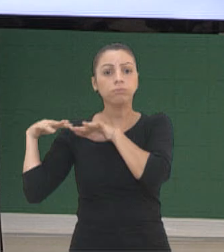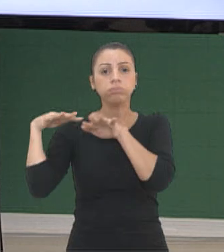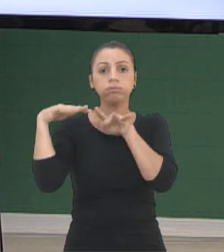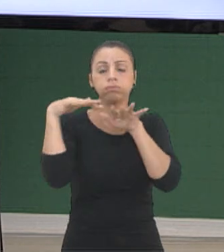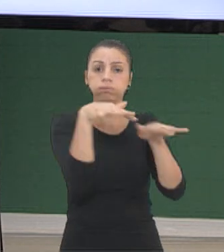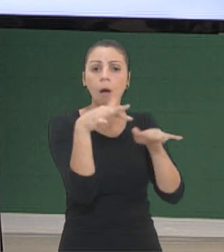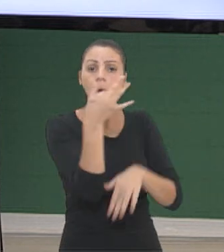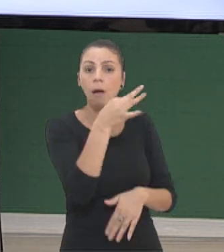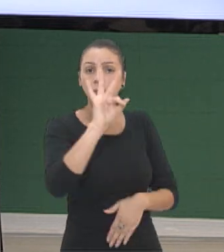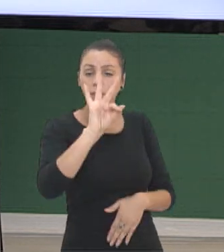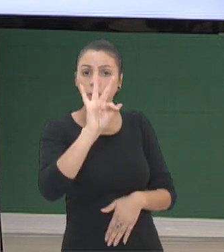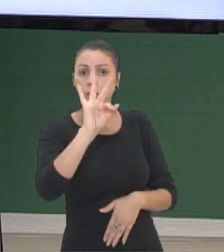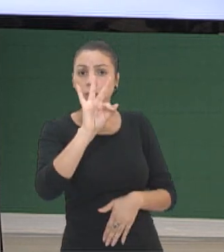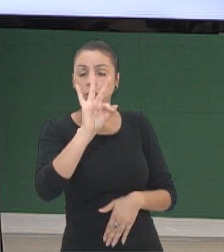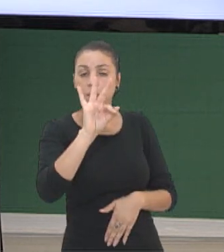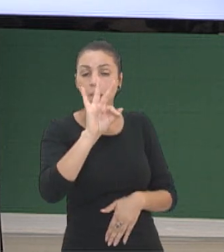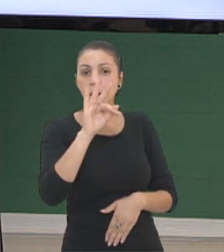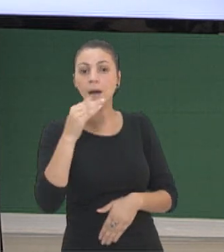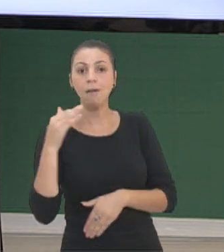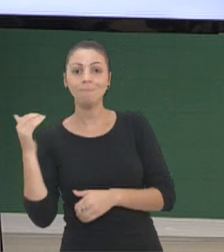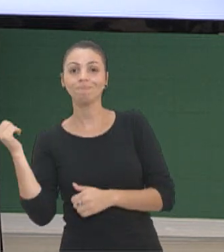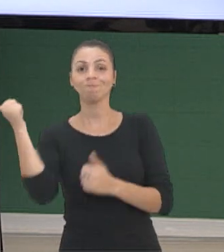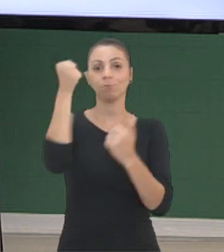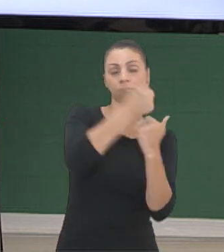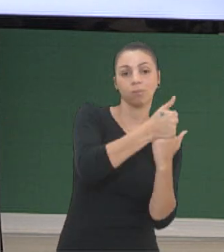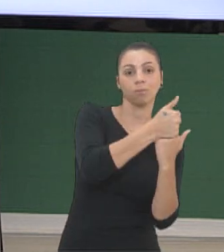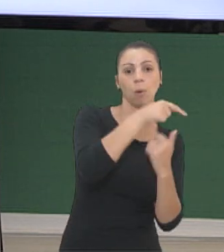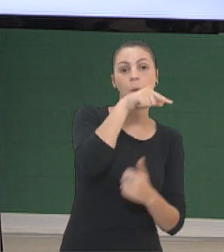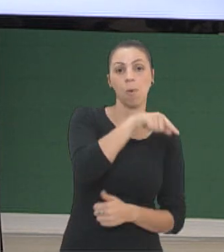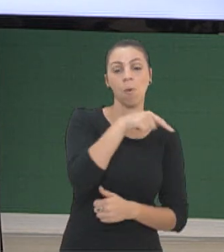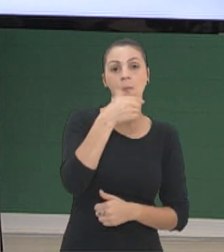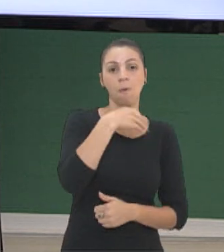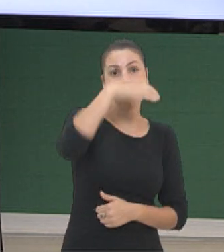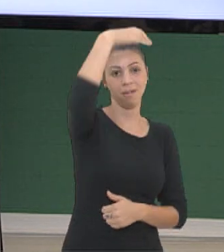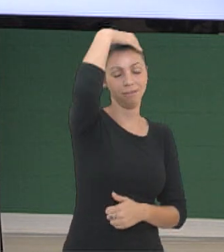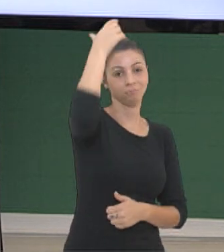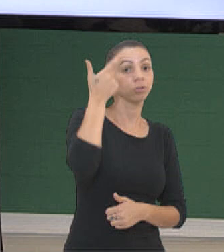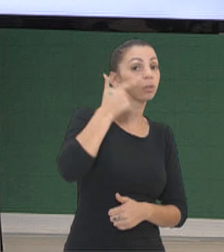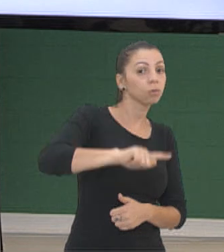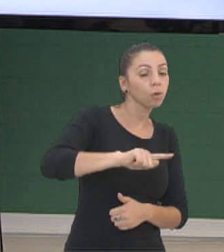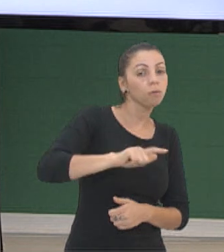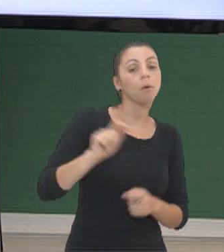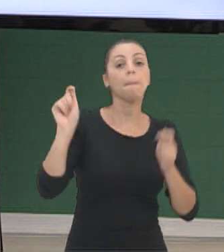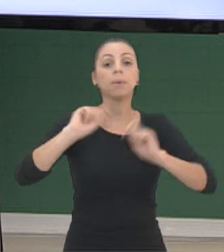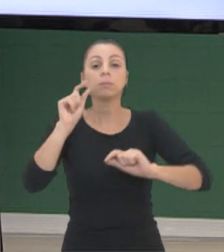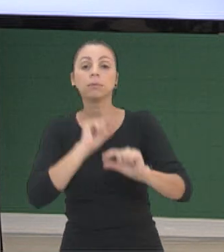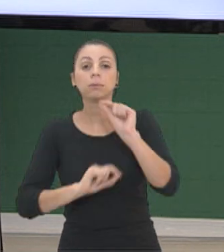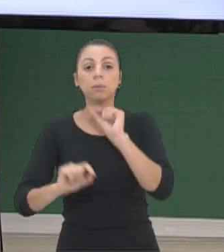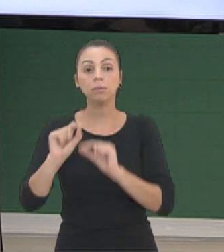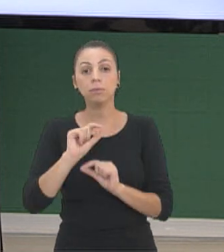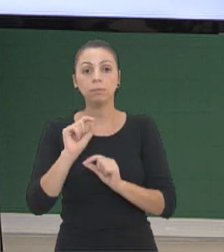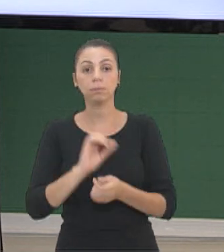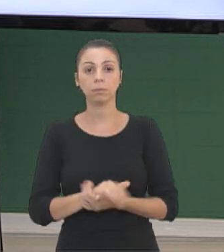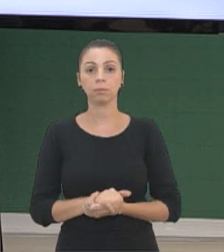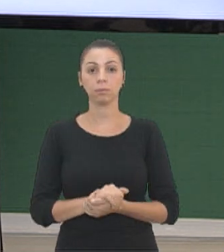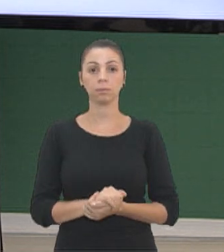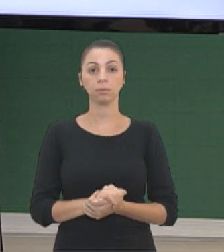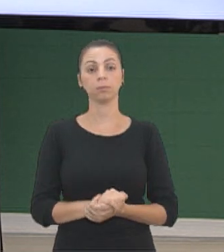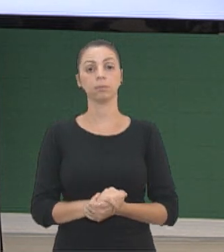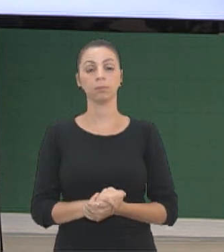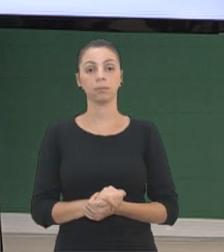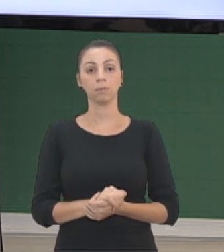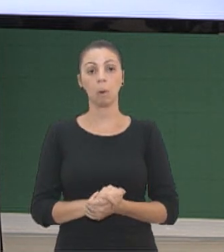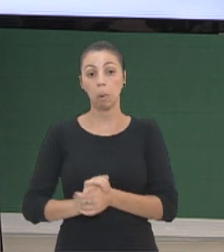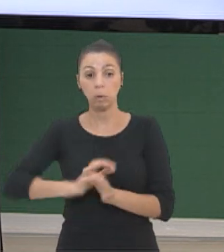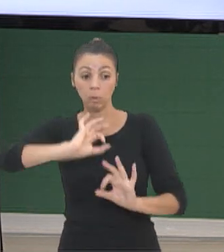a França para devolvê-lo ao poder, é necessário agora que eles